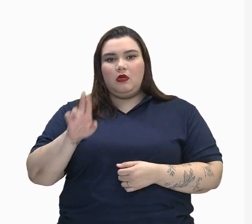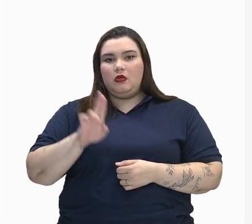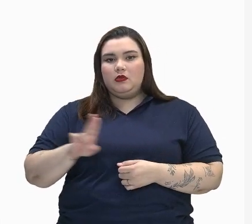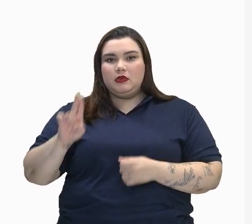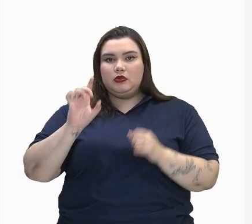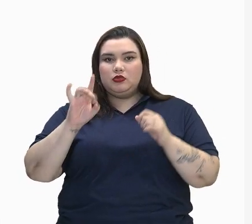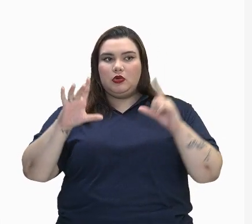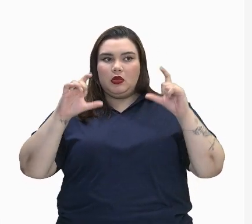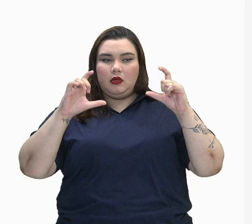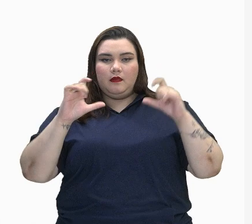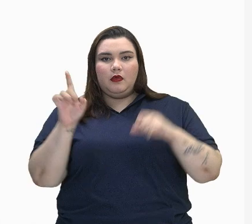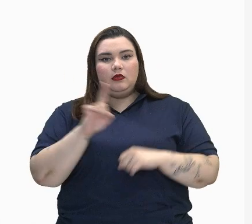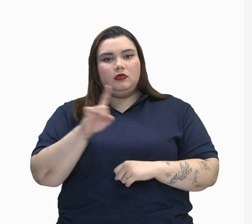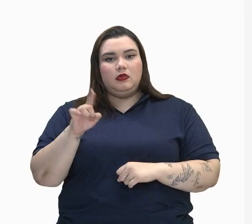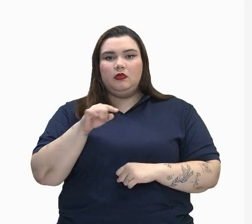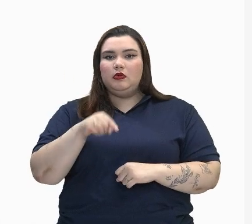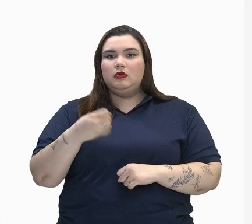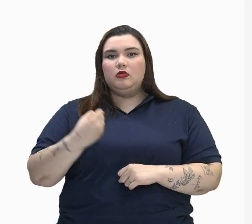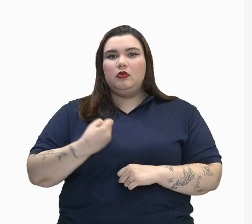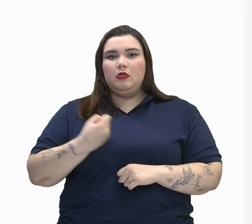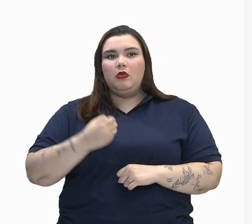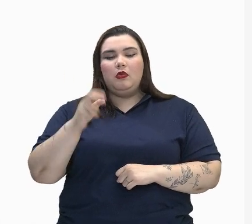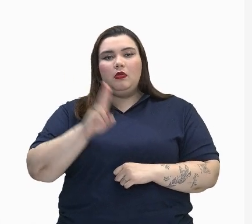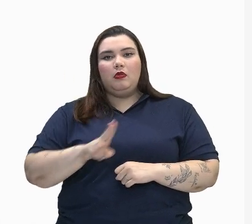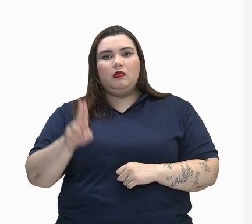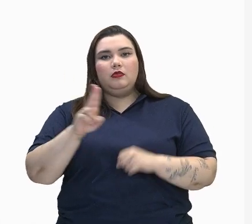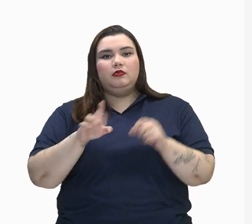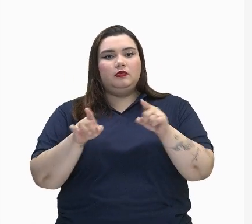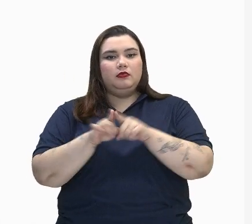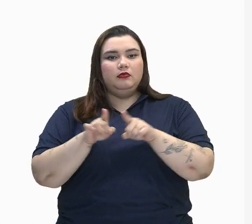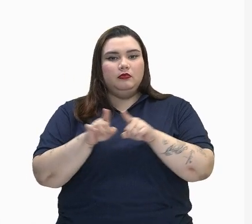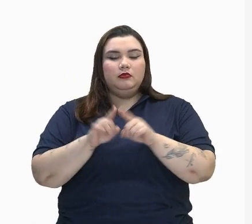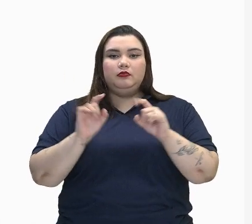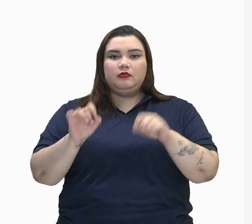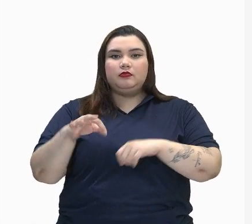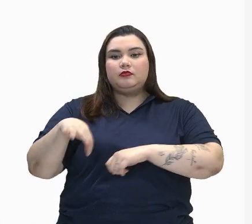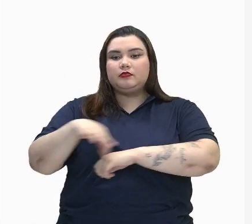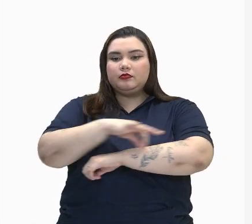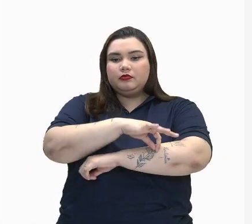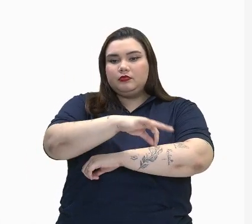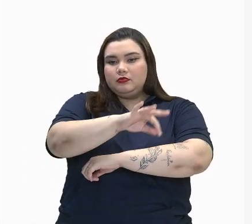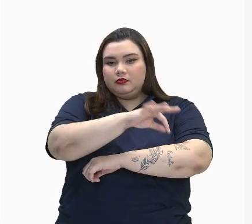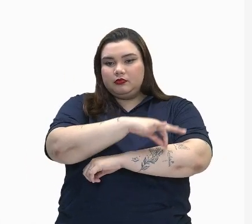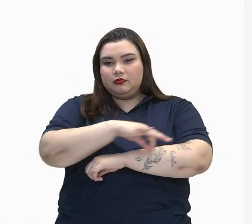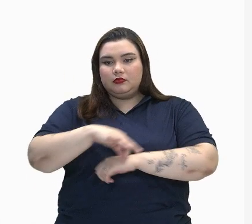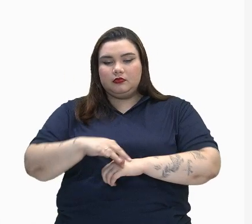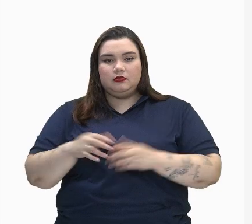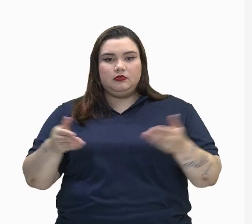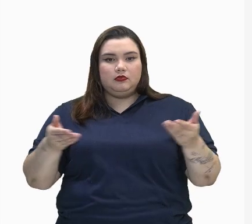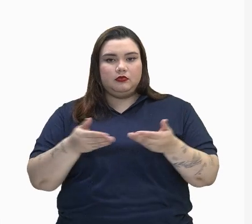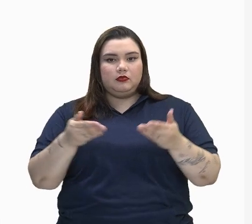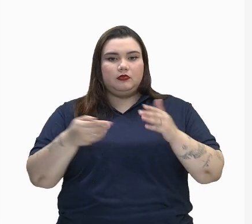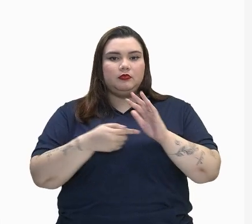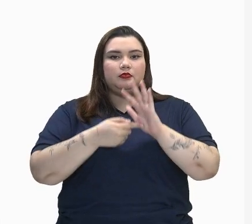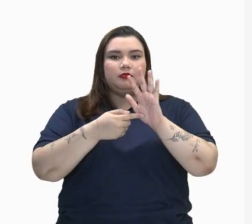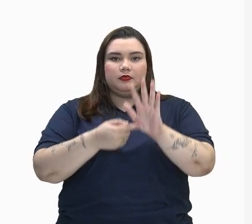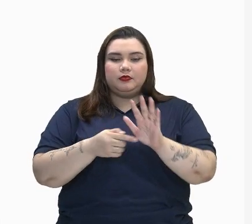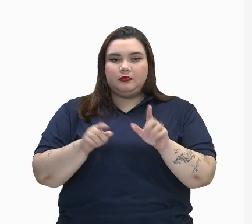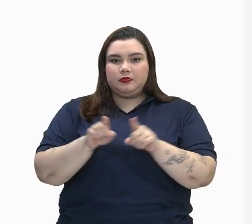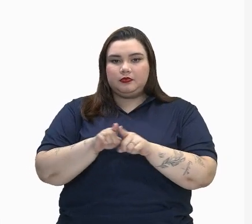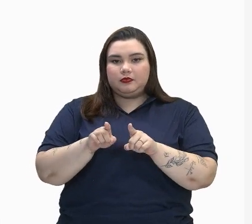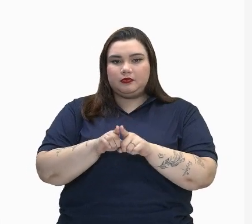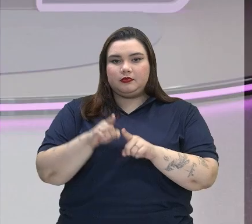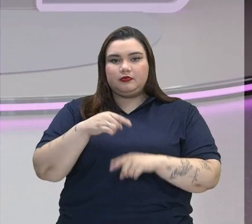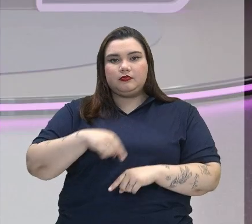fotografia. Esse número é muito usado também na arquitetura, que é o que a gente vai ver aqui, tá bom?